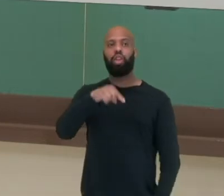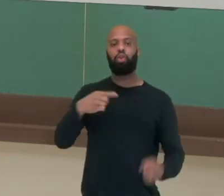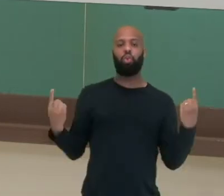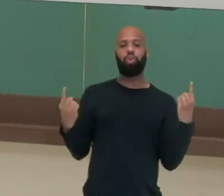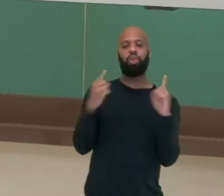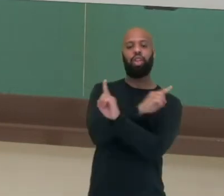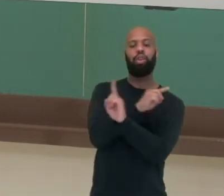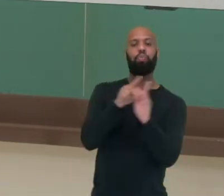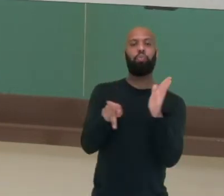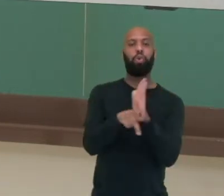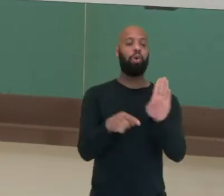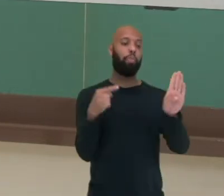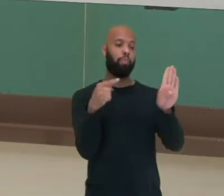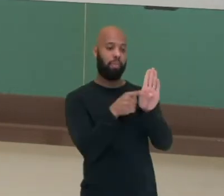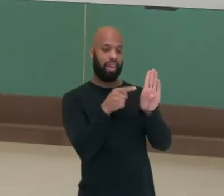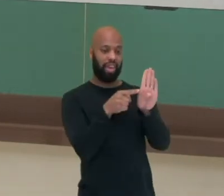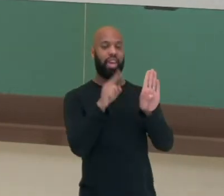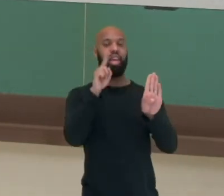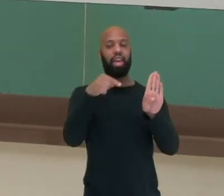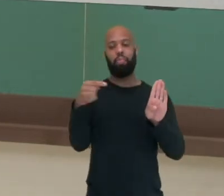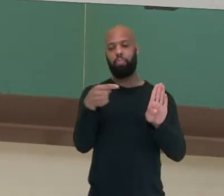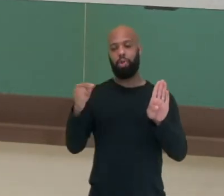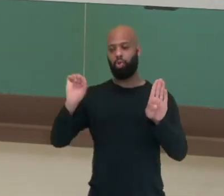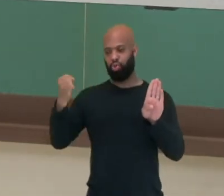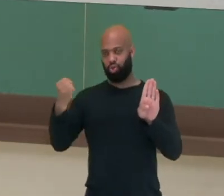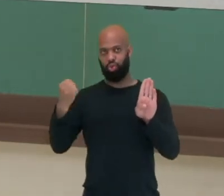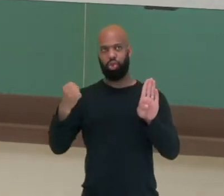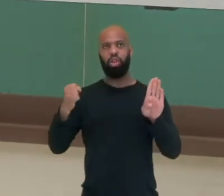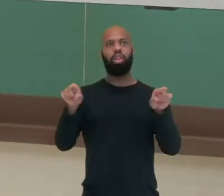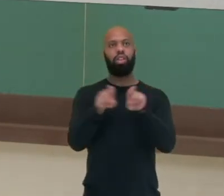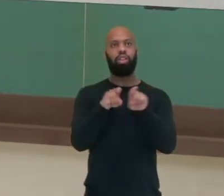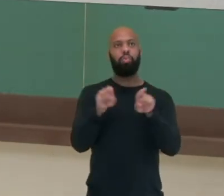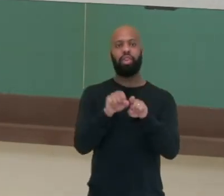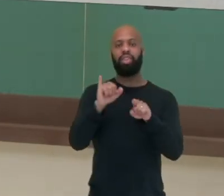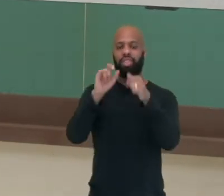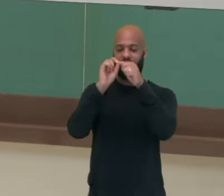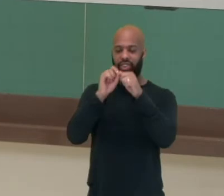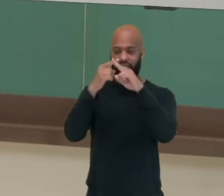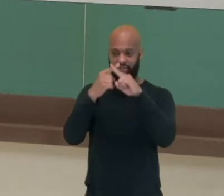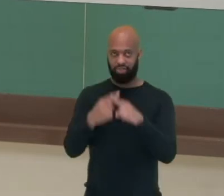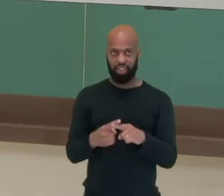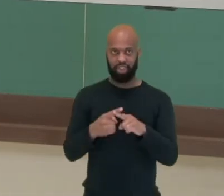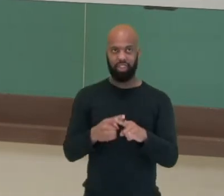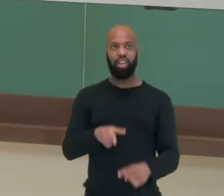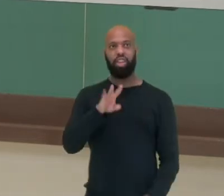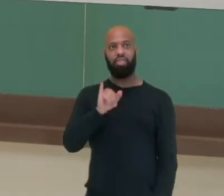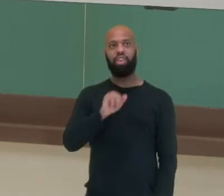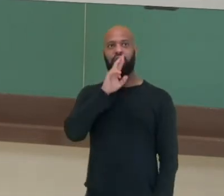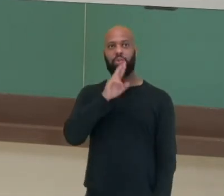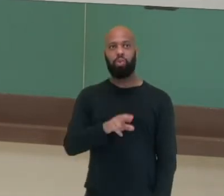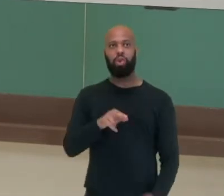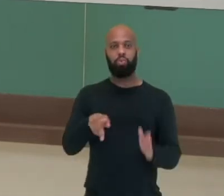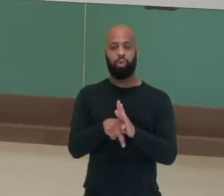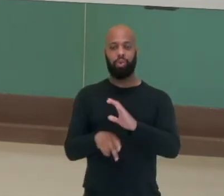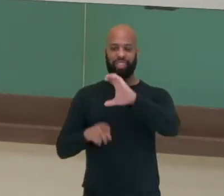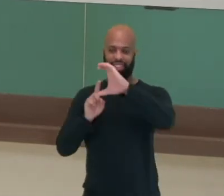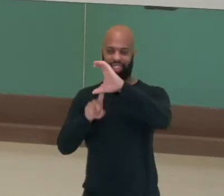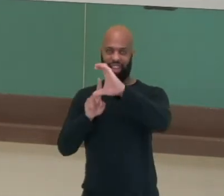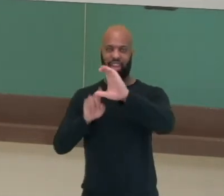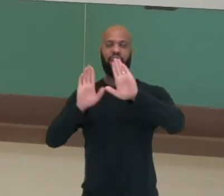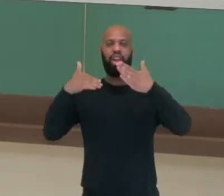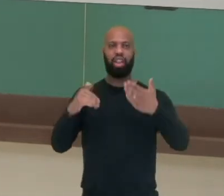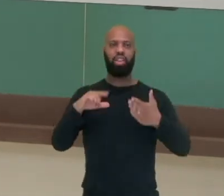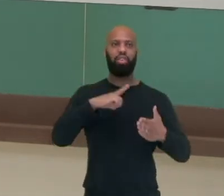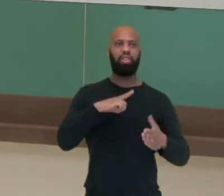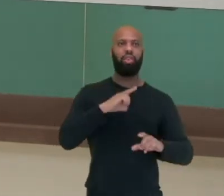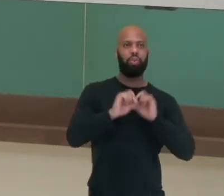de B? Nesse caso, menos 8. E, ao mesmo tempo, multiplicando, dê exatamente o valor de C. Esses dois